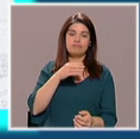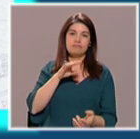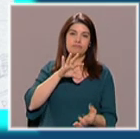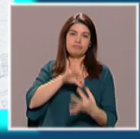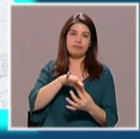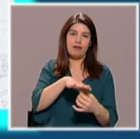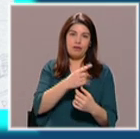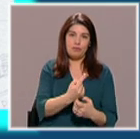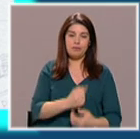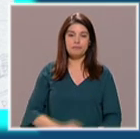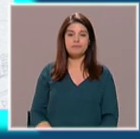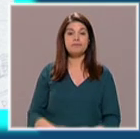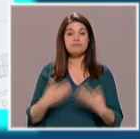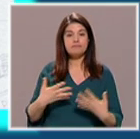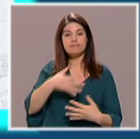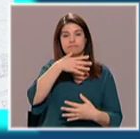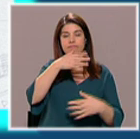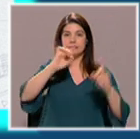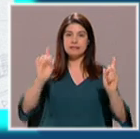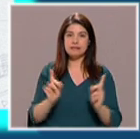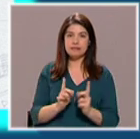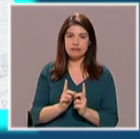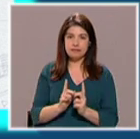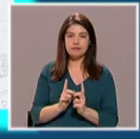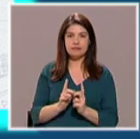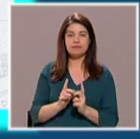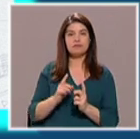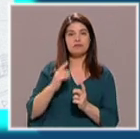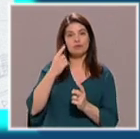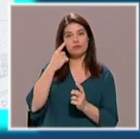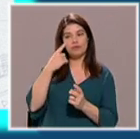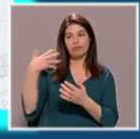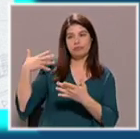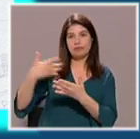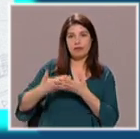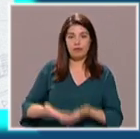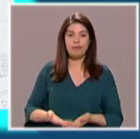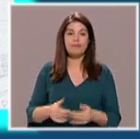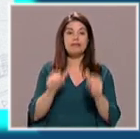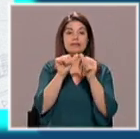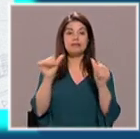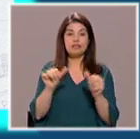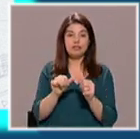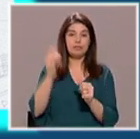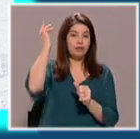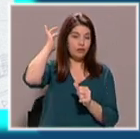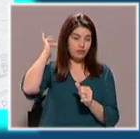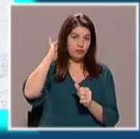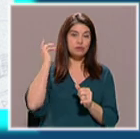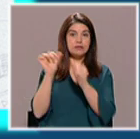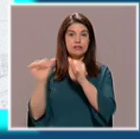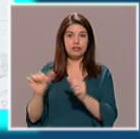Vamos então fazer uma síntese de tudo aquilo que vimos até ao momento. Os sistemas nervoso e